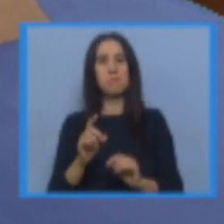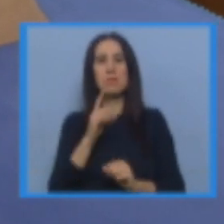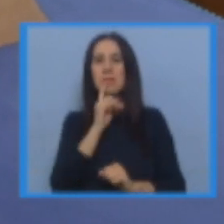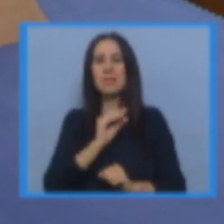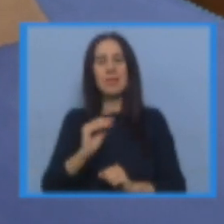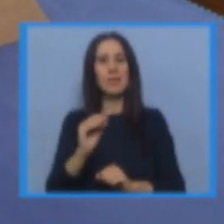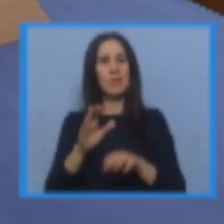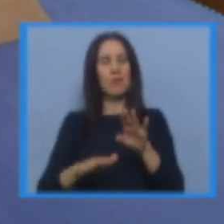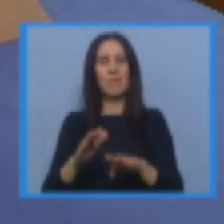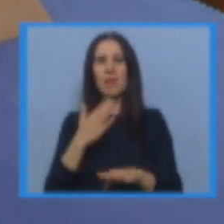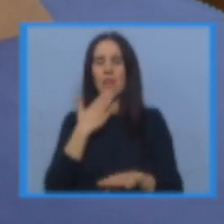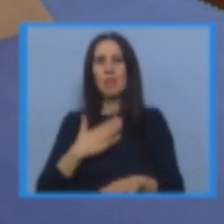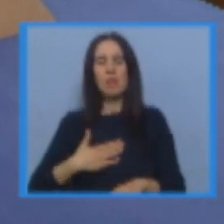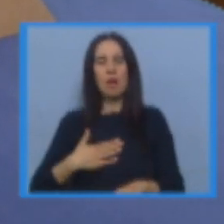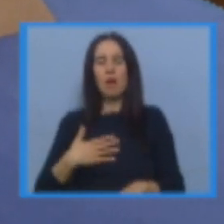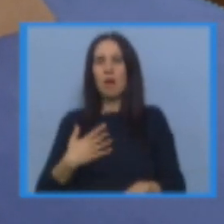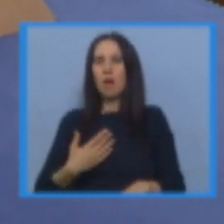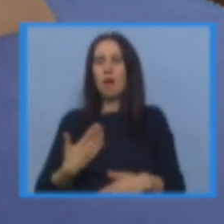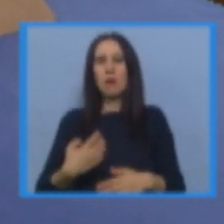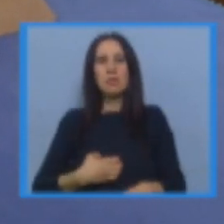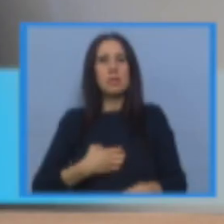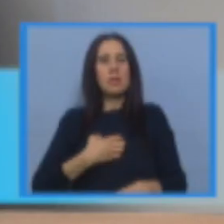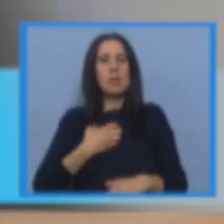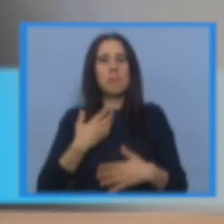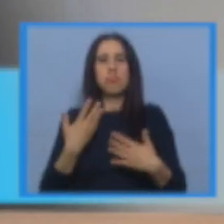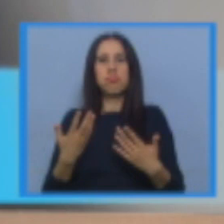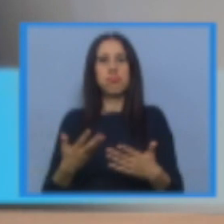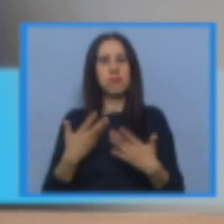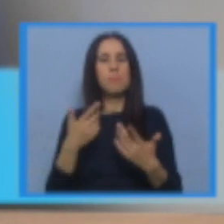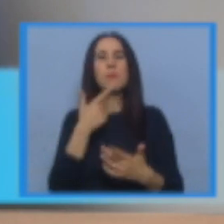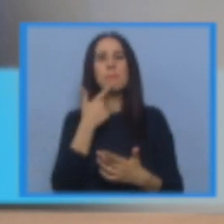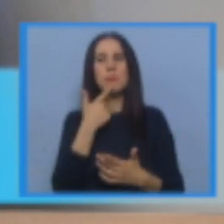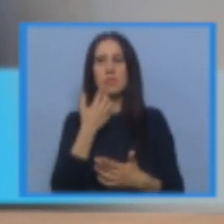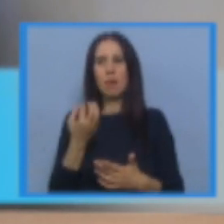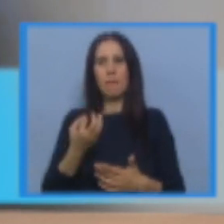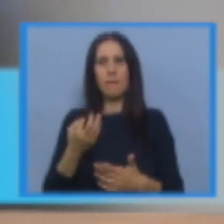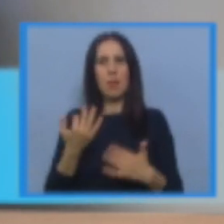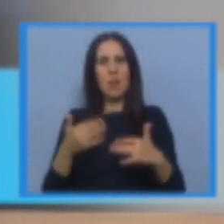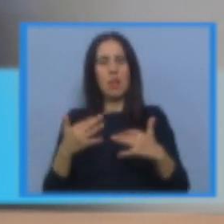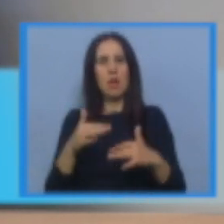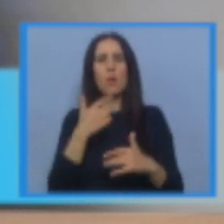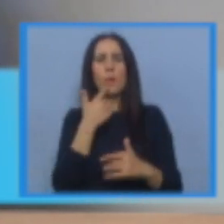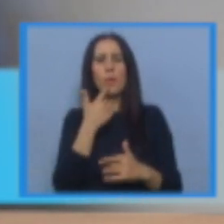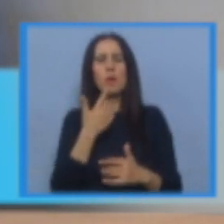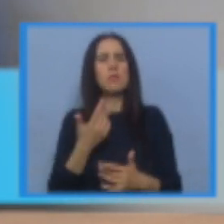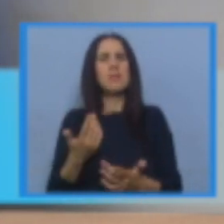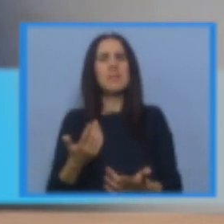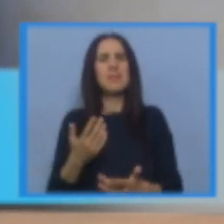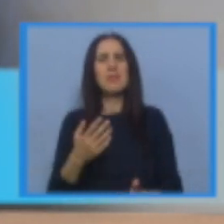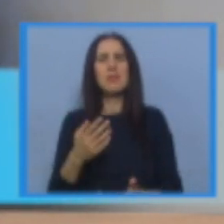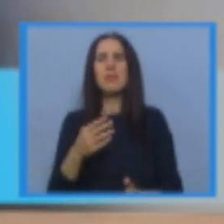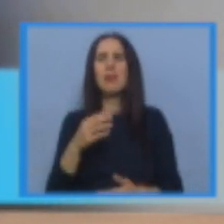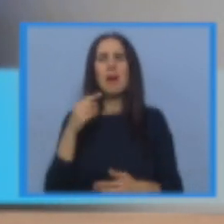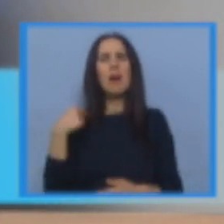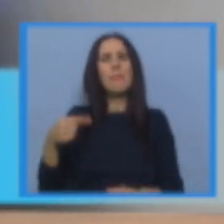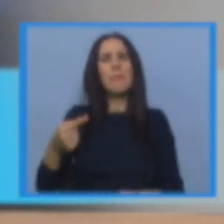silêncio às vezes quase arrepiante, no sentido de percebermos que há ali uma densidade que não é